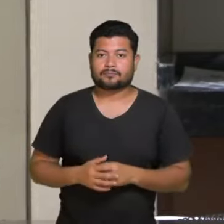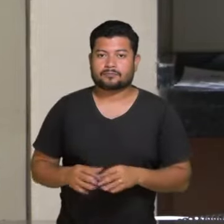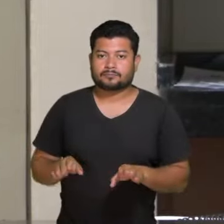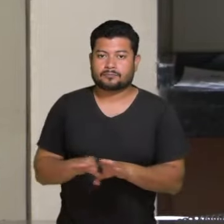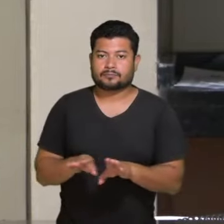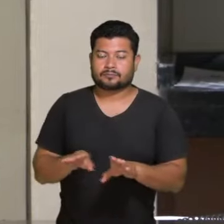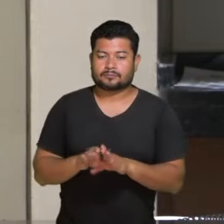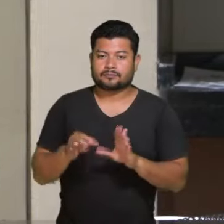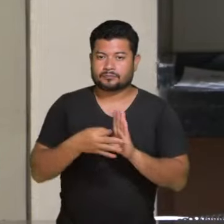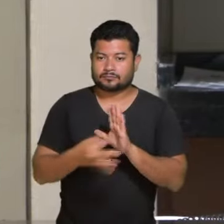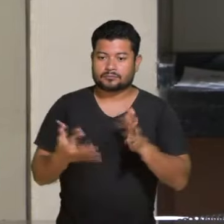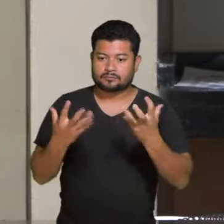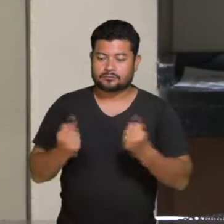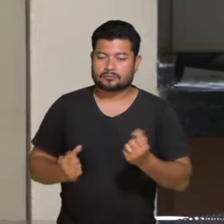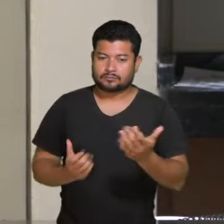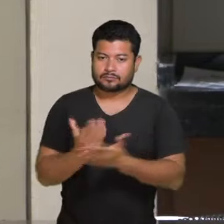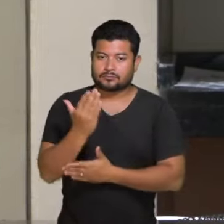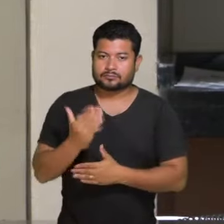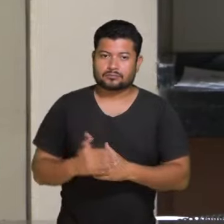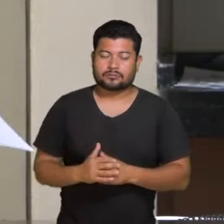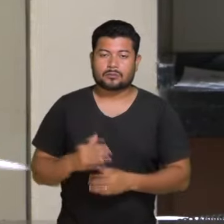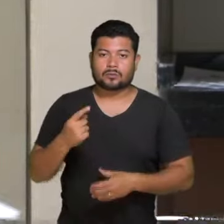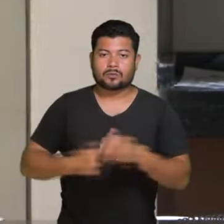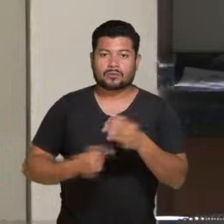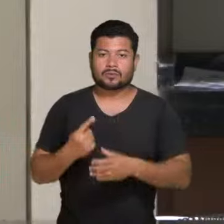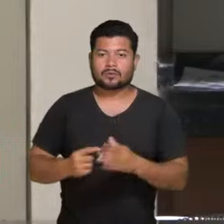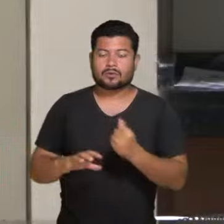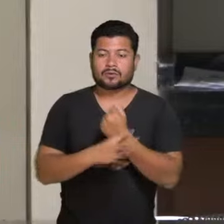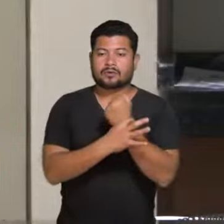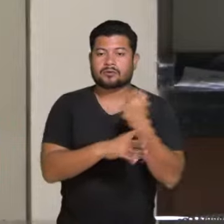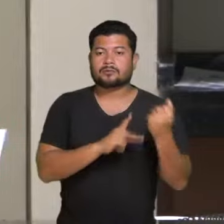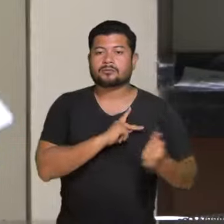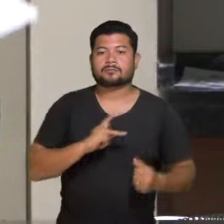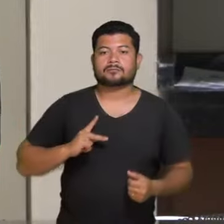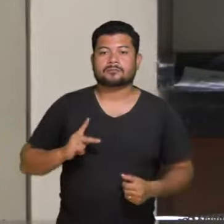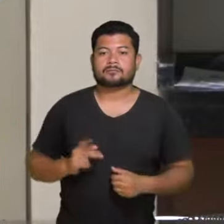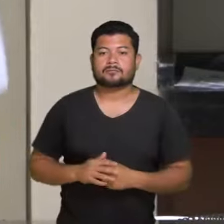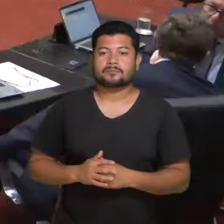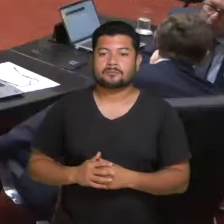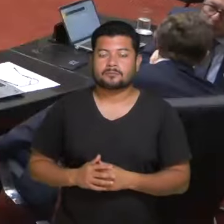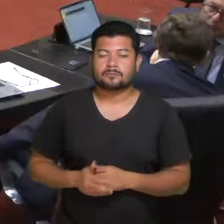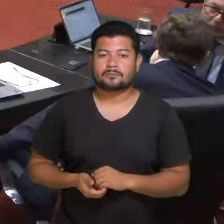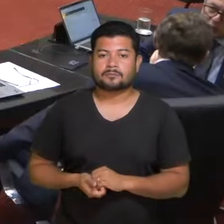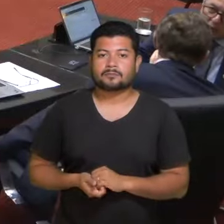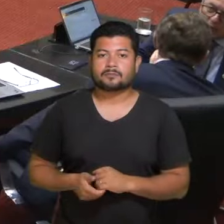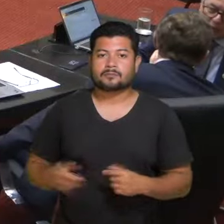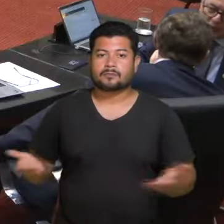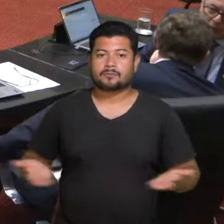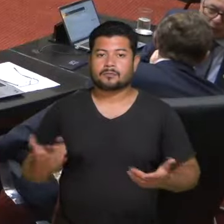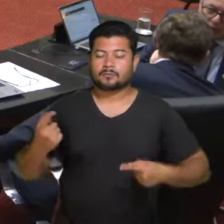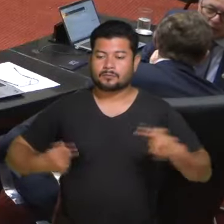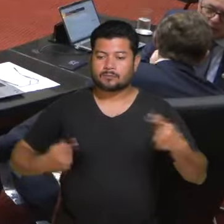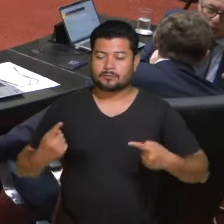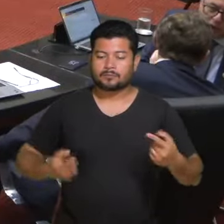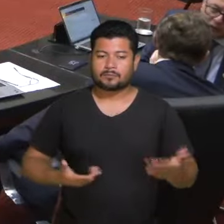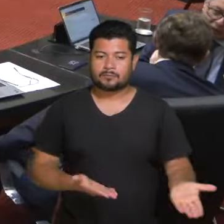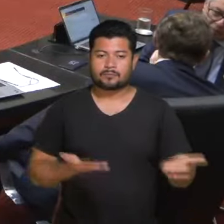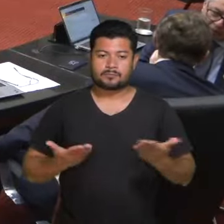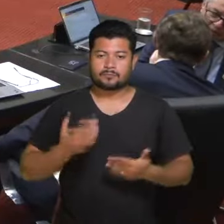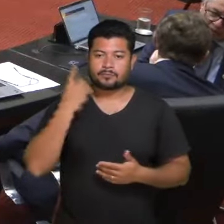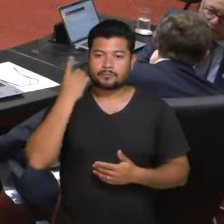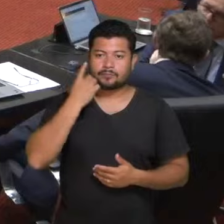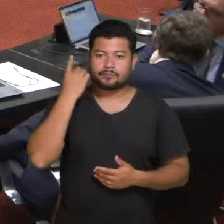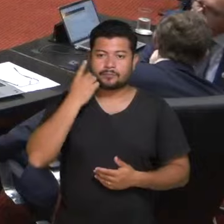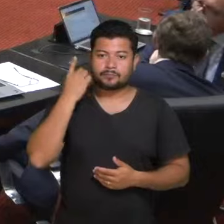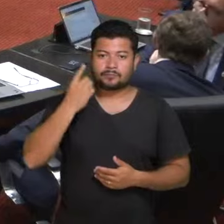de Segurança Pública, Relator, deputado Matheus Cadorim, em discussão. Para discutir a matéria, com a palavra, autor, deputado